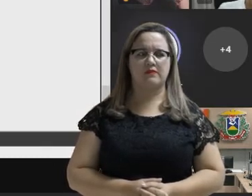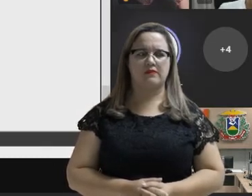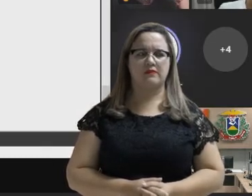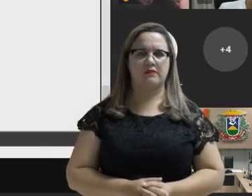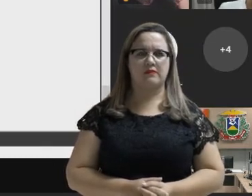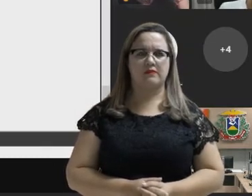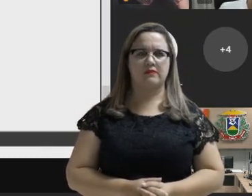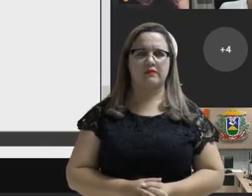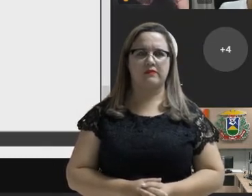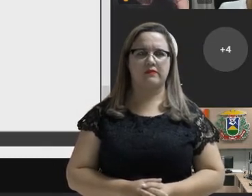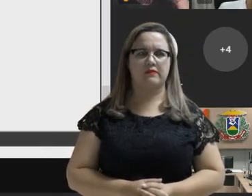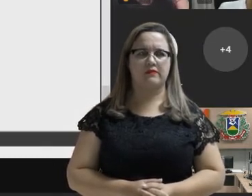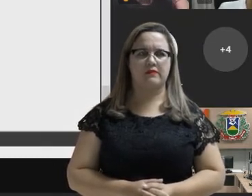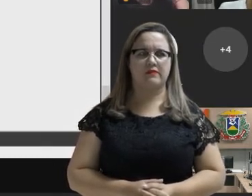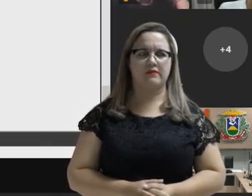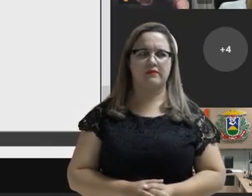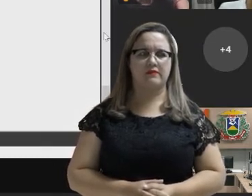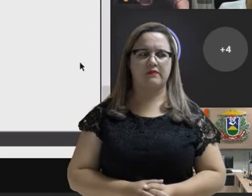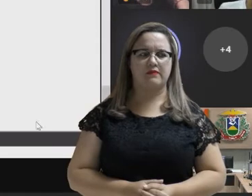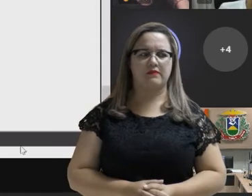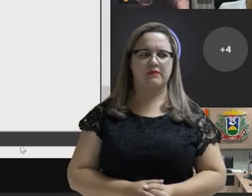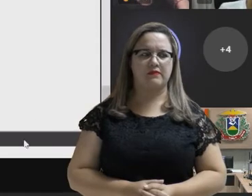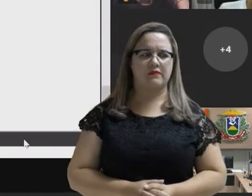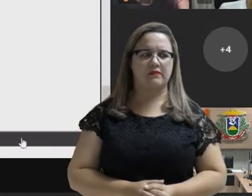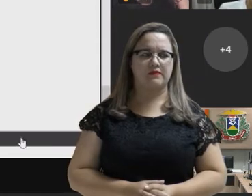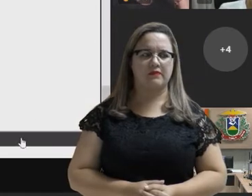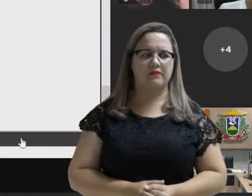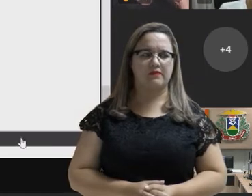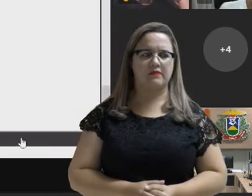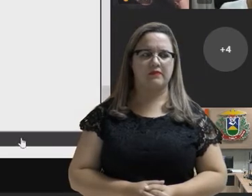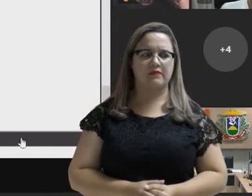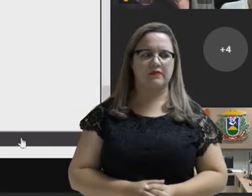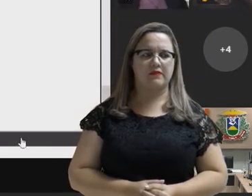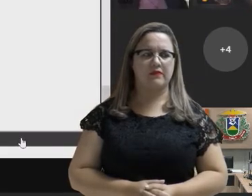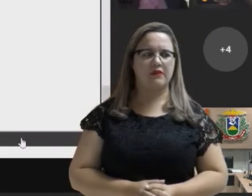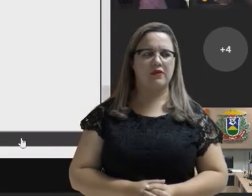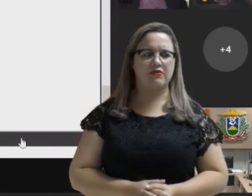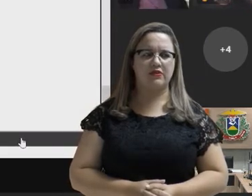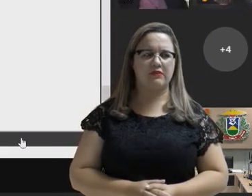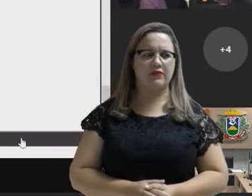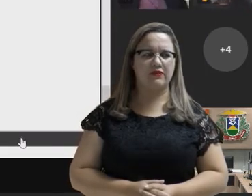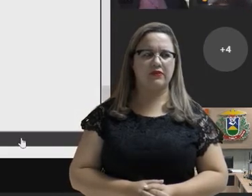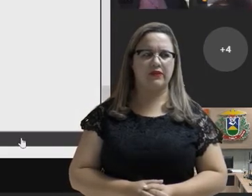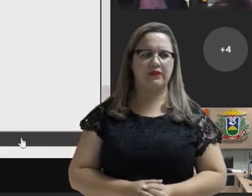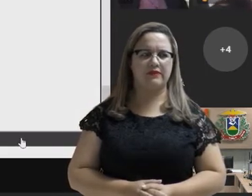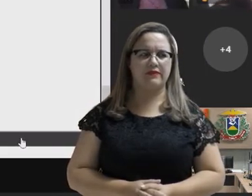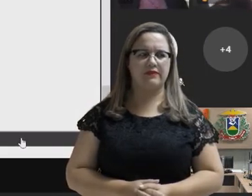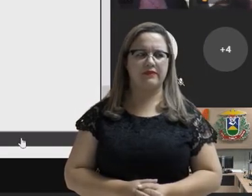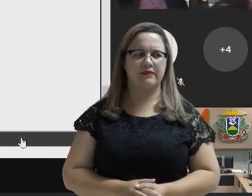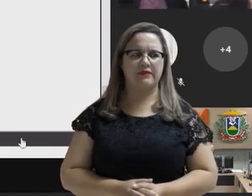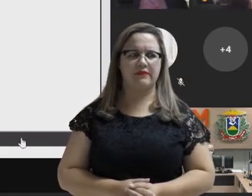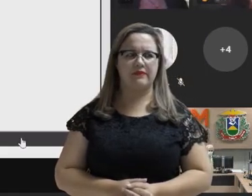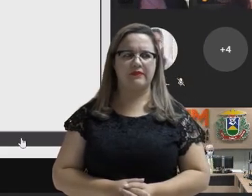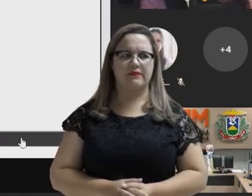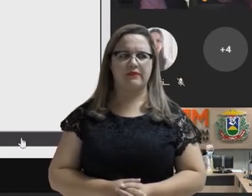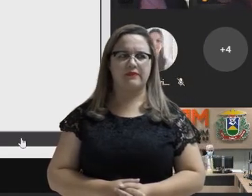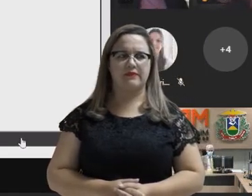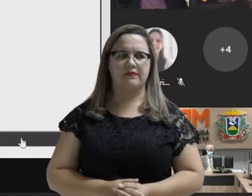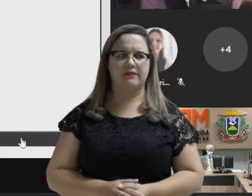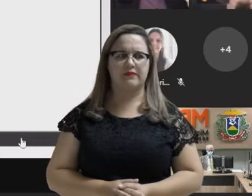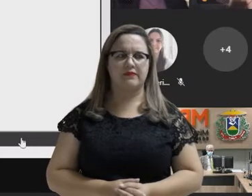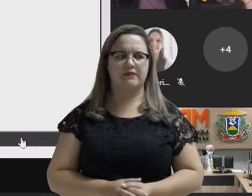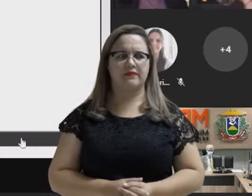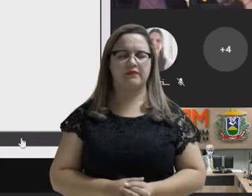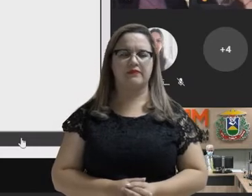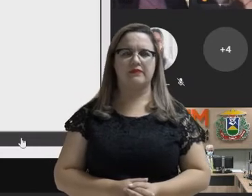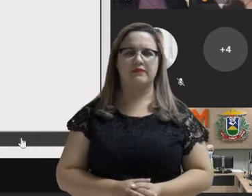da investigação, haja visto os elementos de prova que já tinham correlação de desvio, quer dizer, o promotor diz que agora não dá